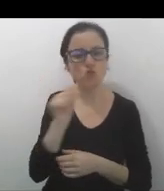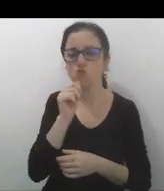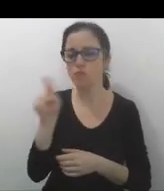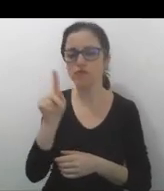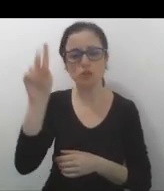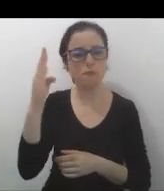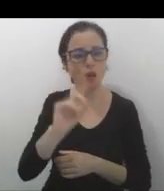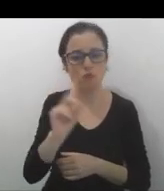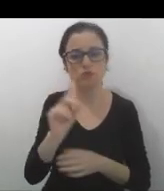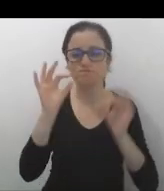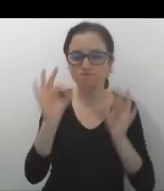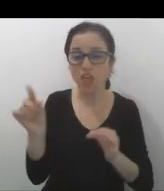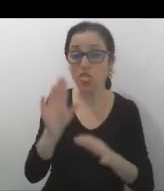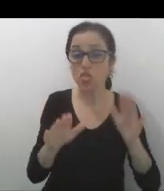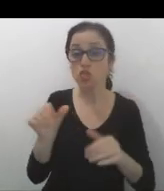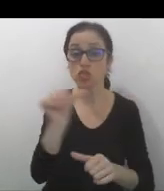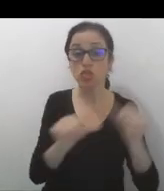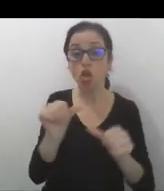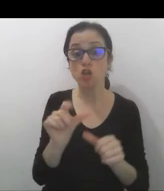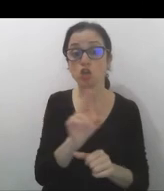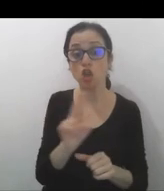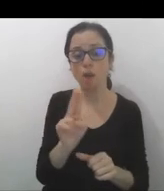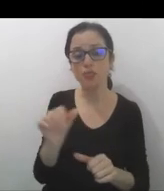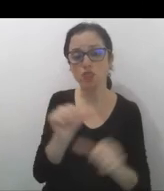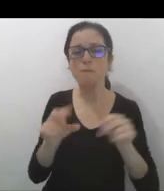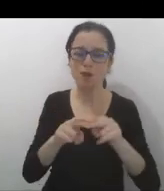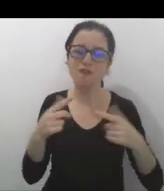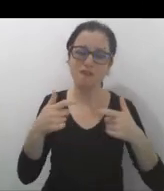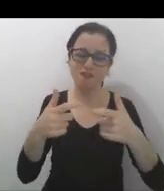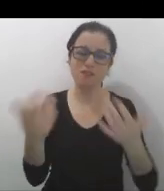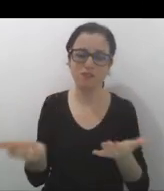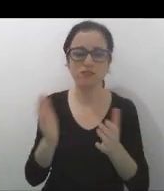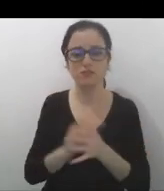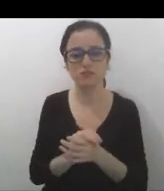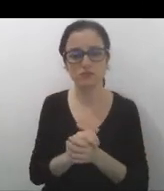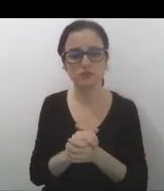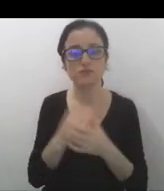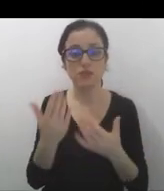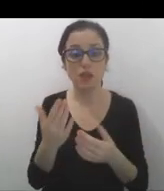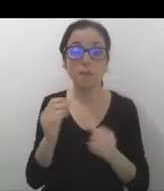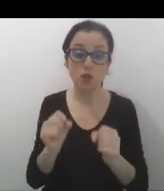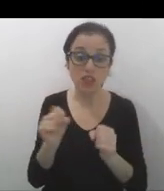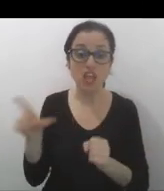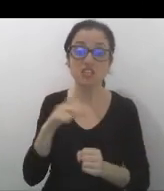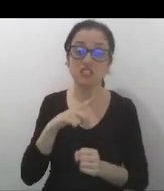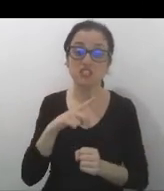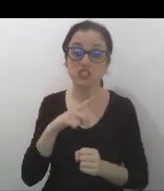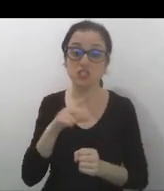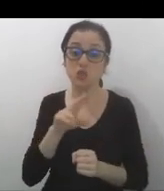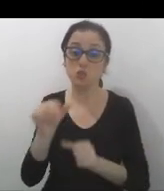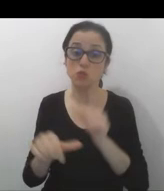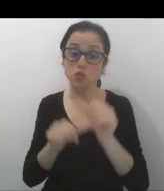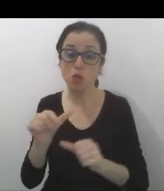ela, professora, ela não foi. Eventualmente, se ela trocou de nome, porque tem essa questão da guerra também no meio, pode ser que ela